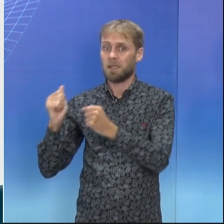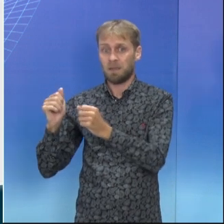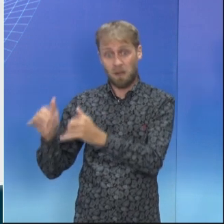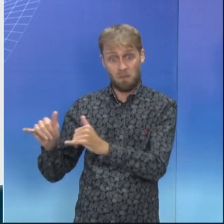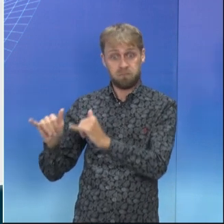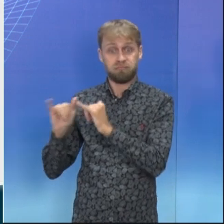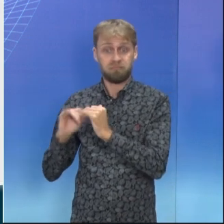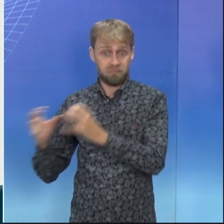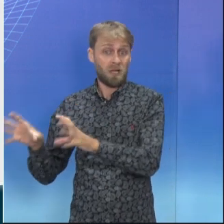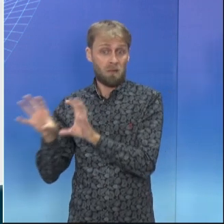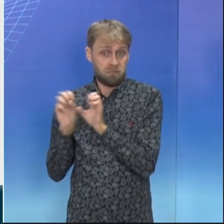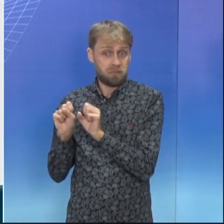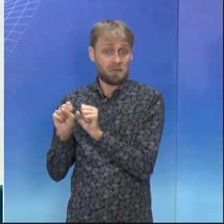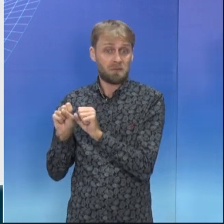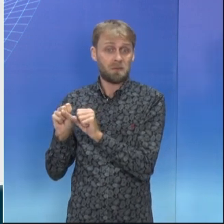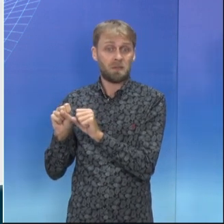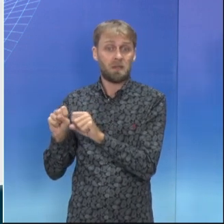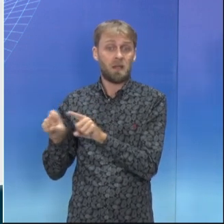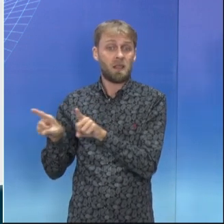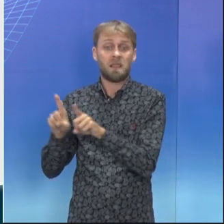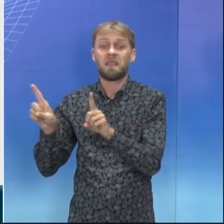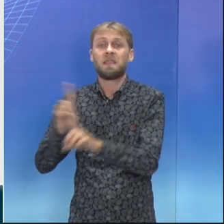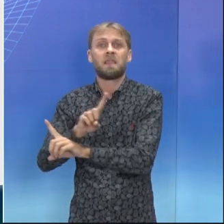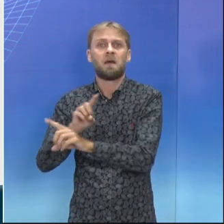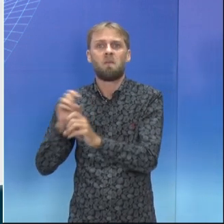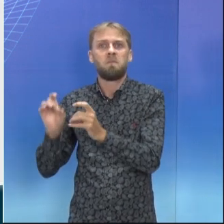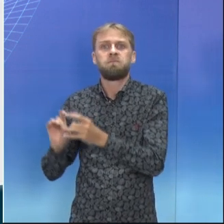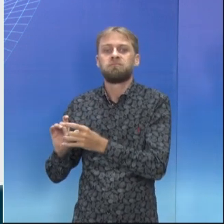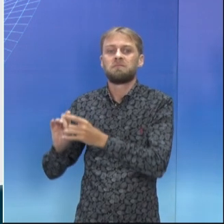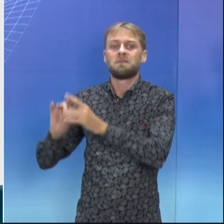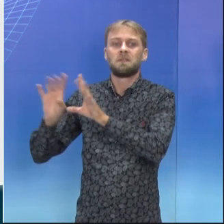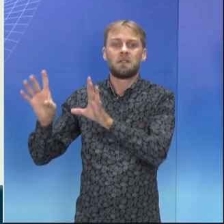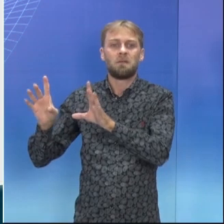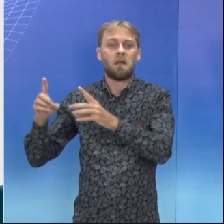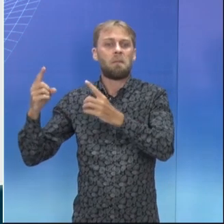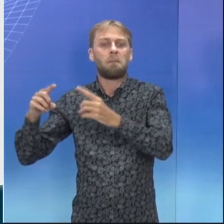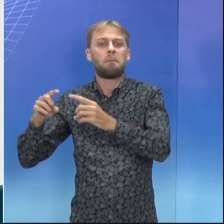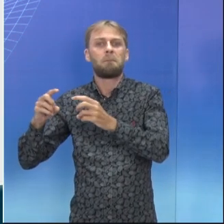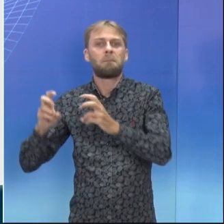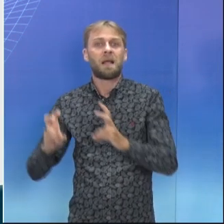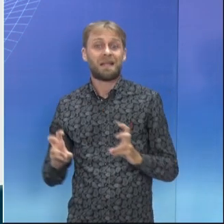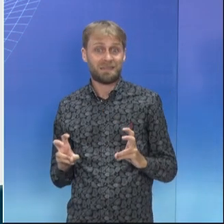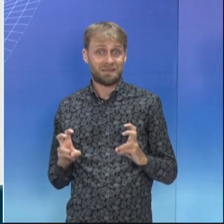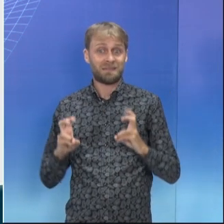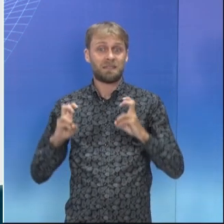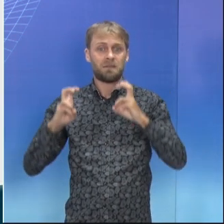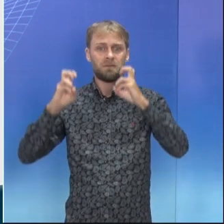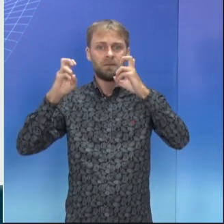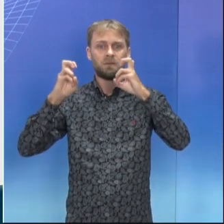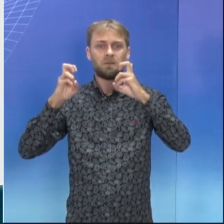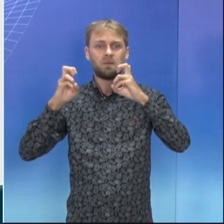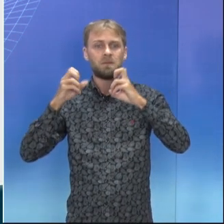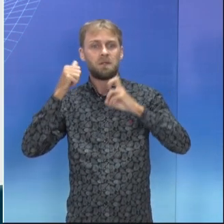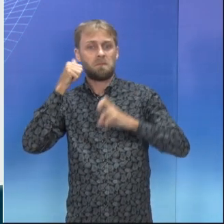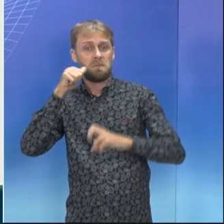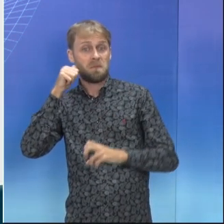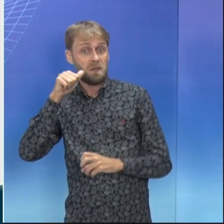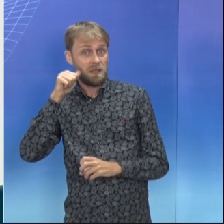ao contagiar-nos, nos estão regalando um passaporte mágico para o